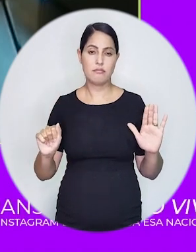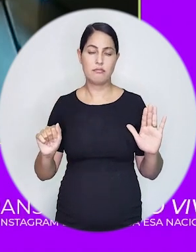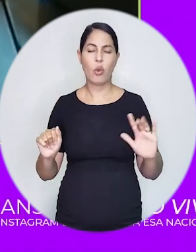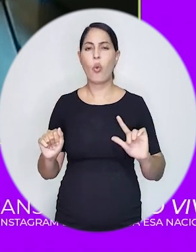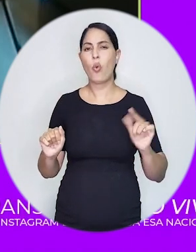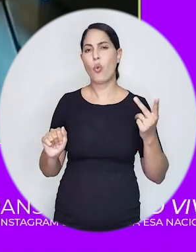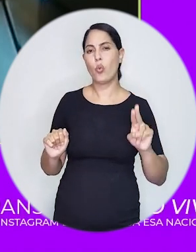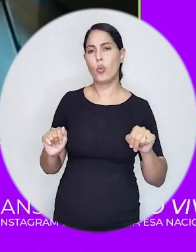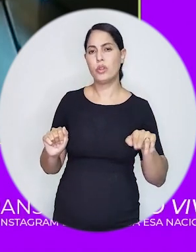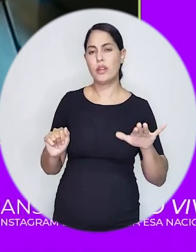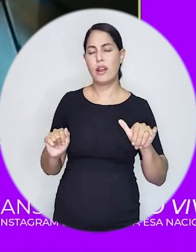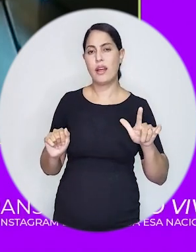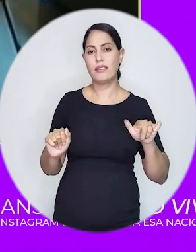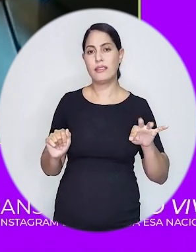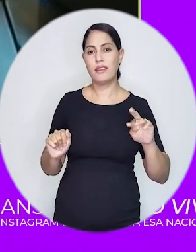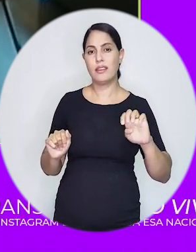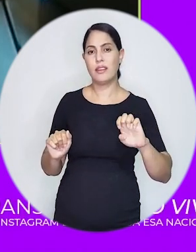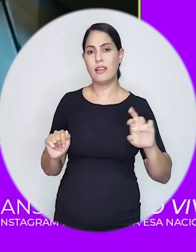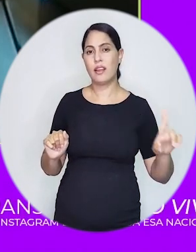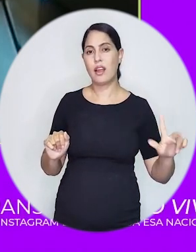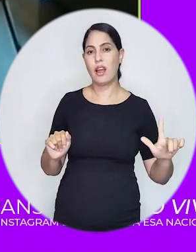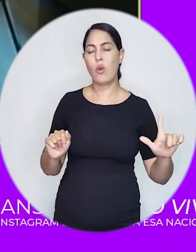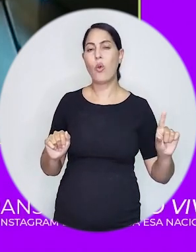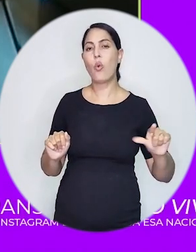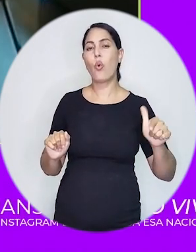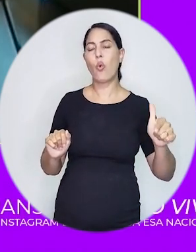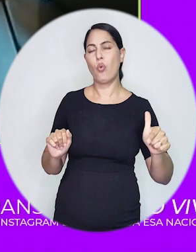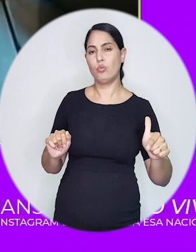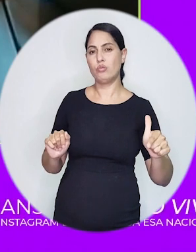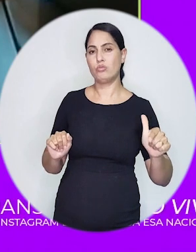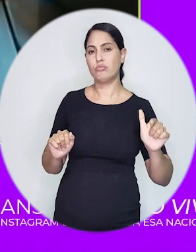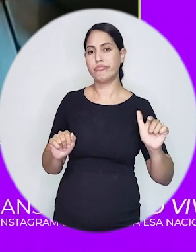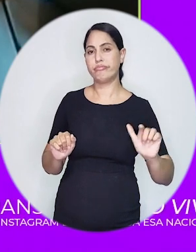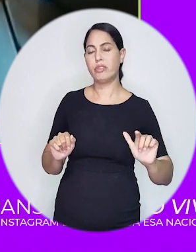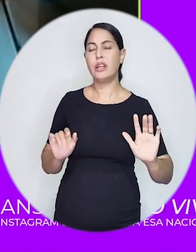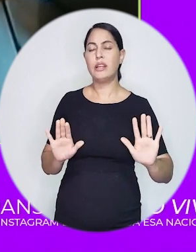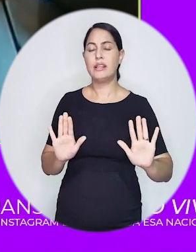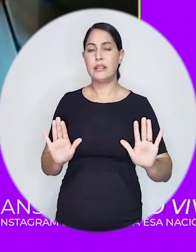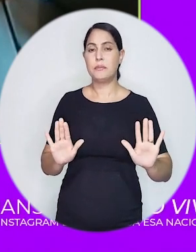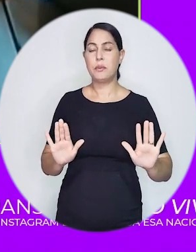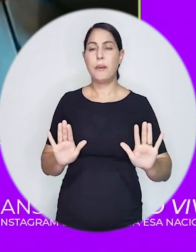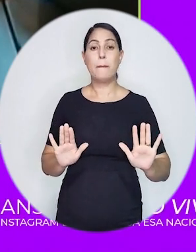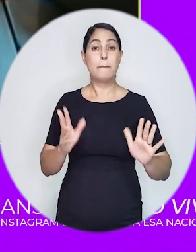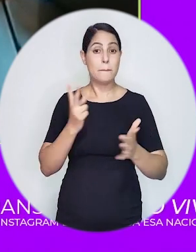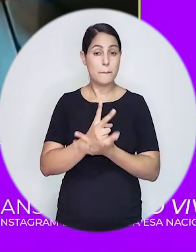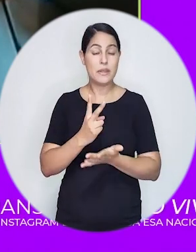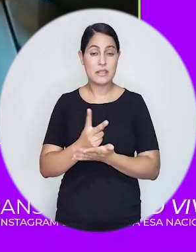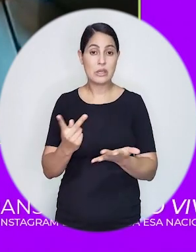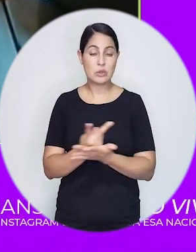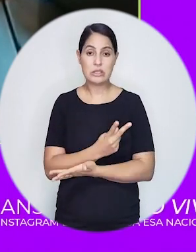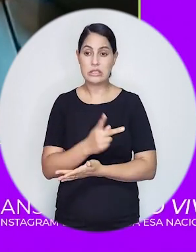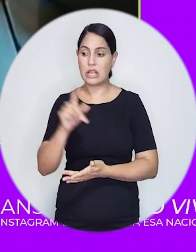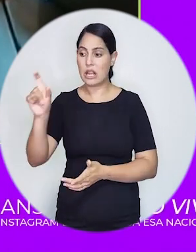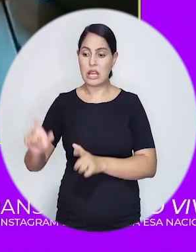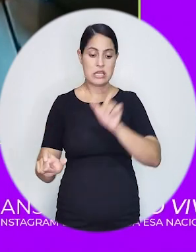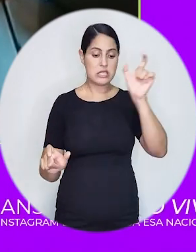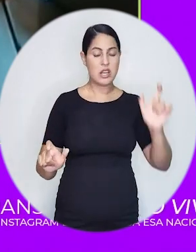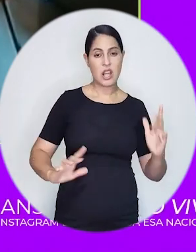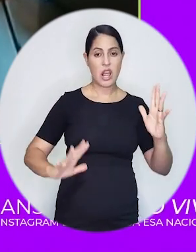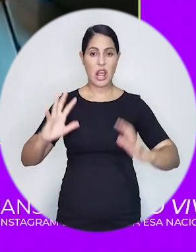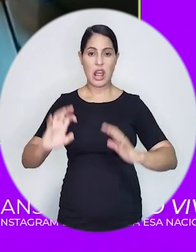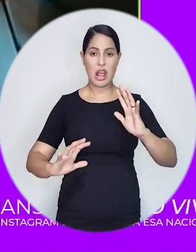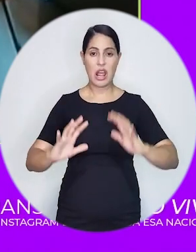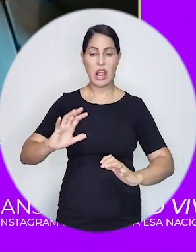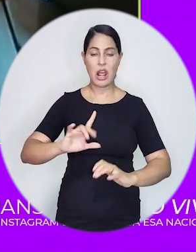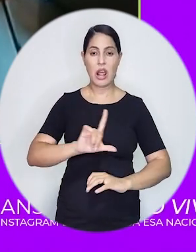ela vai ser aplicada mesmo em casos de litígio entre os genitores. Mas, Conrado, funciona uma guarda em litígio? Eu